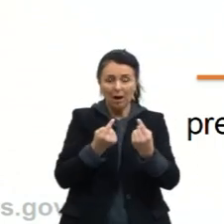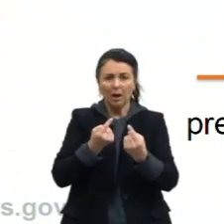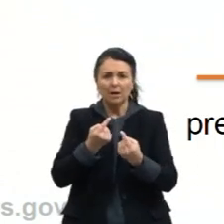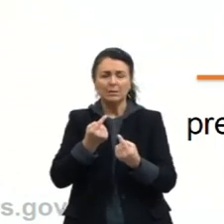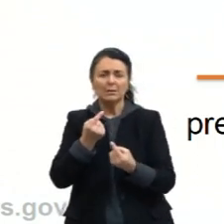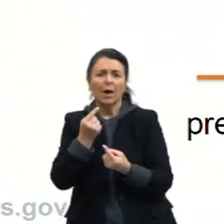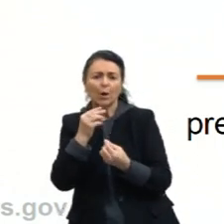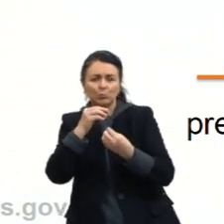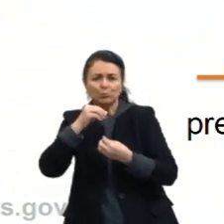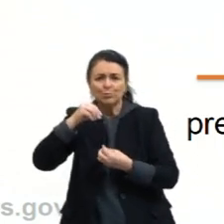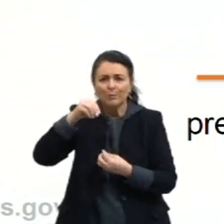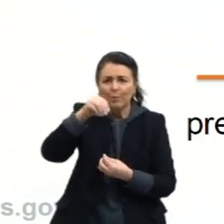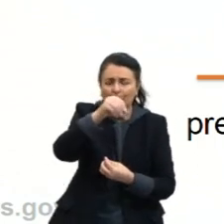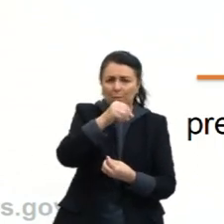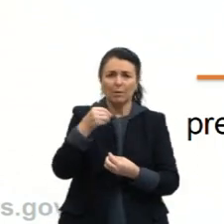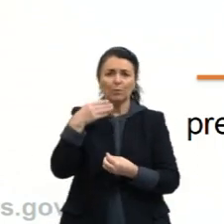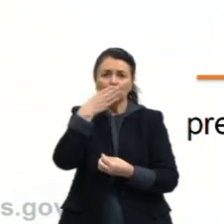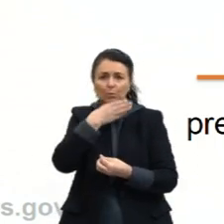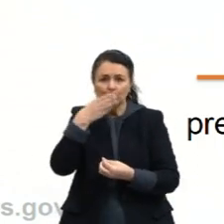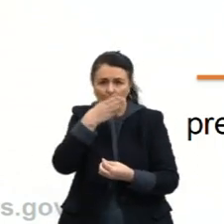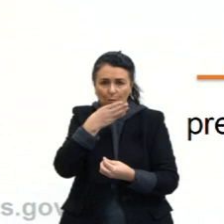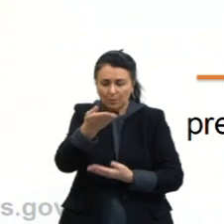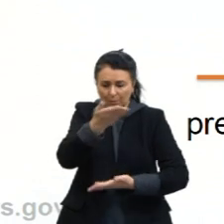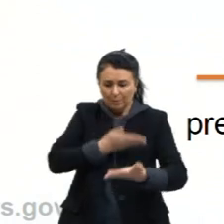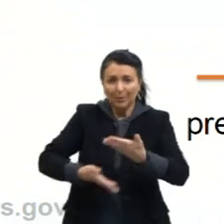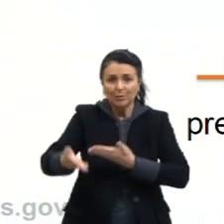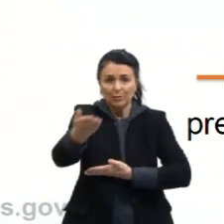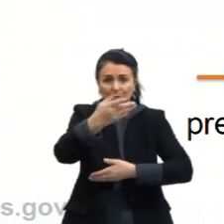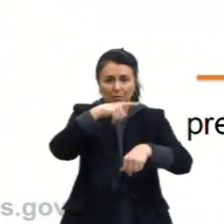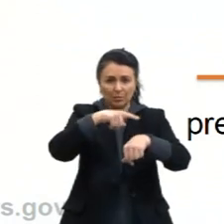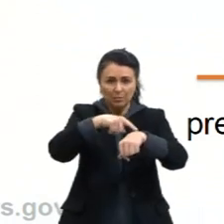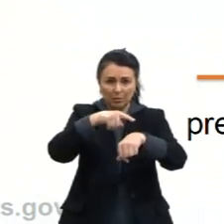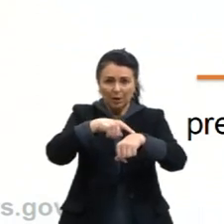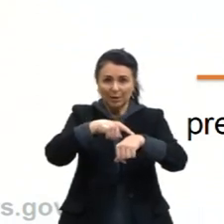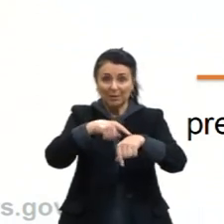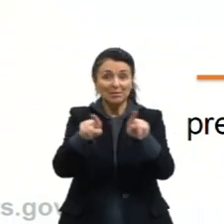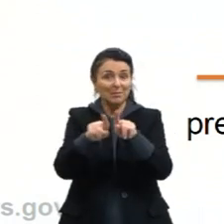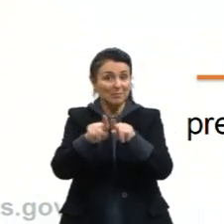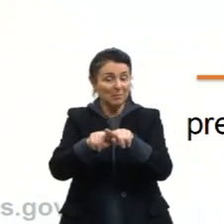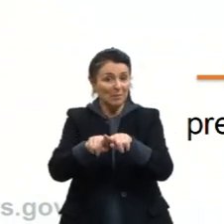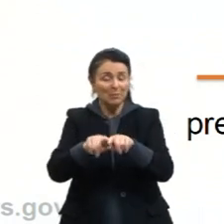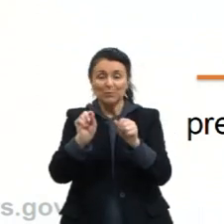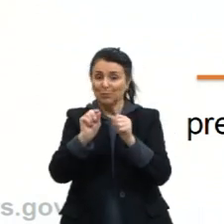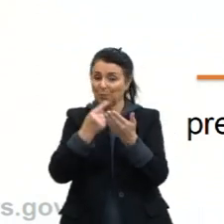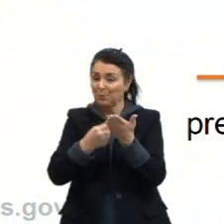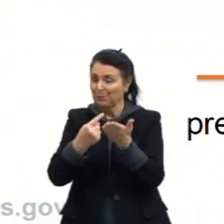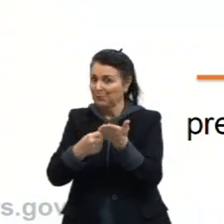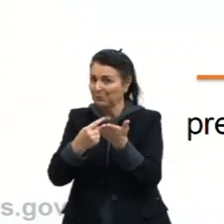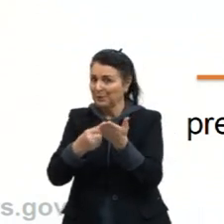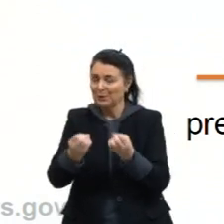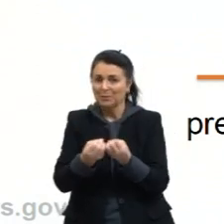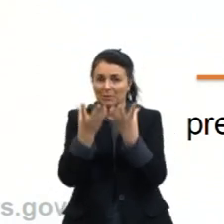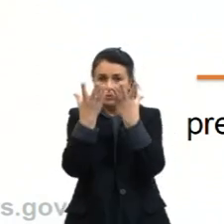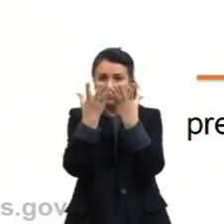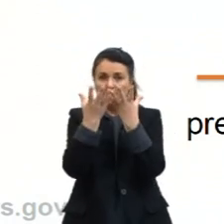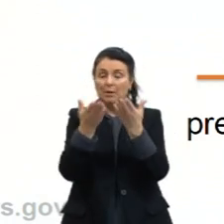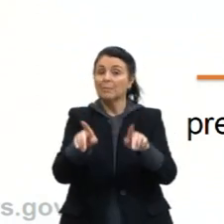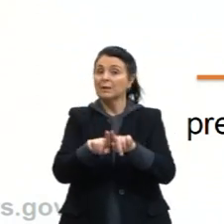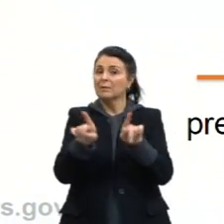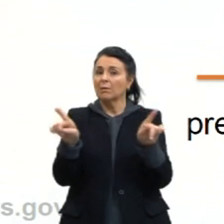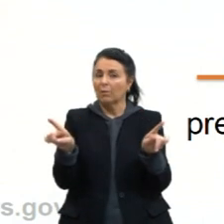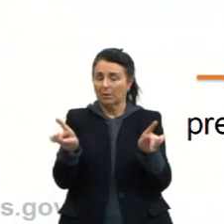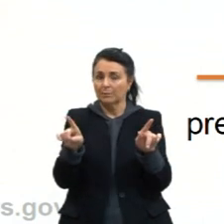dividir aquele lanche compartilhar aquele momento né como uma festa é nós também saindo da sala de aula